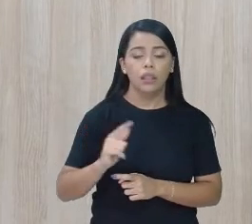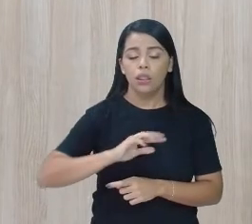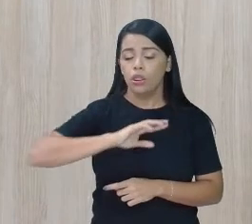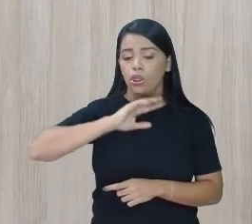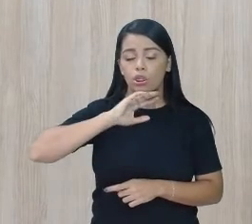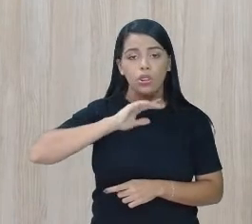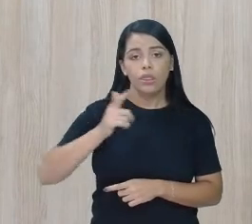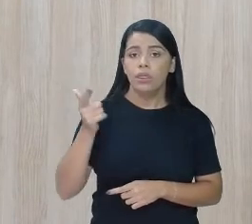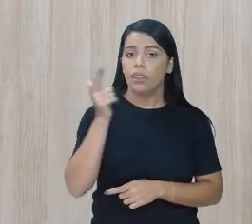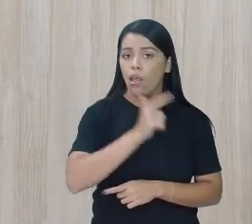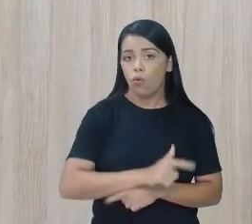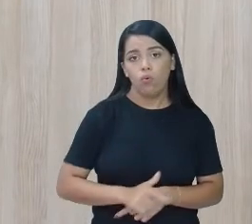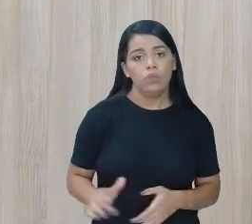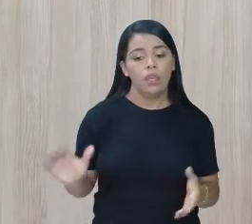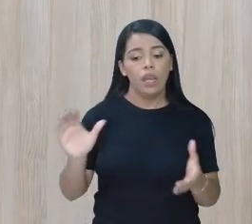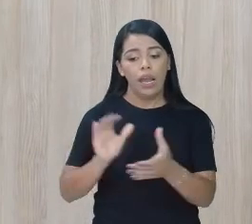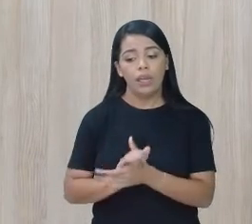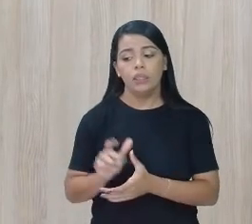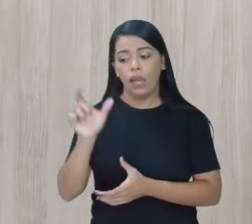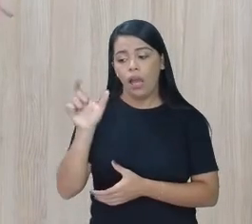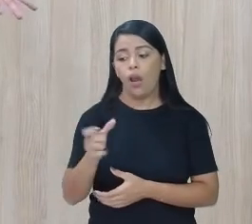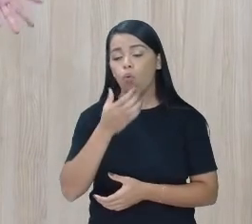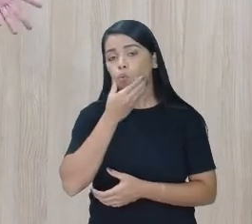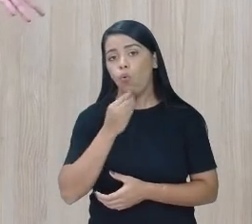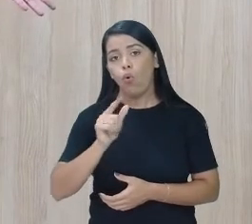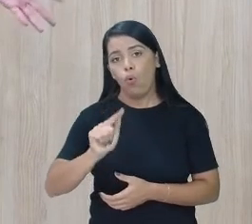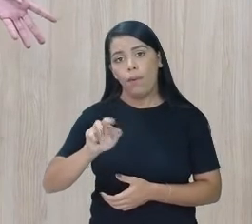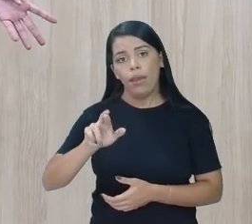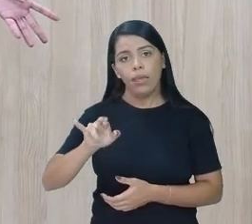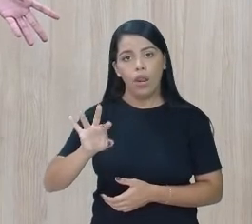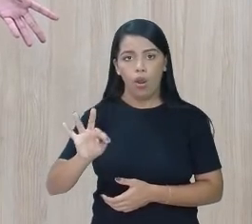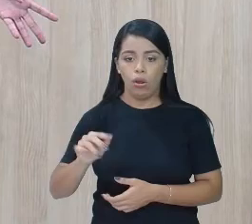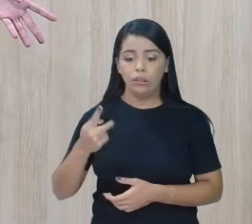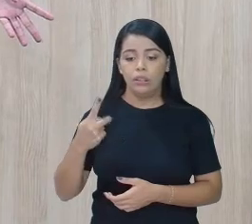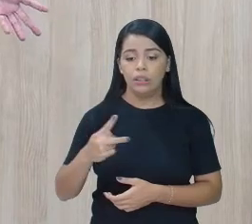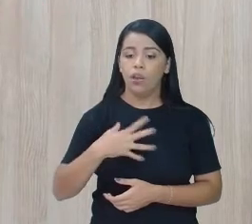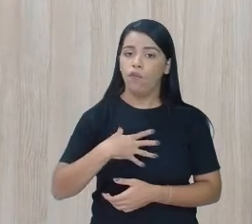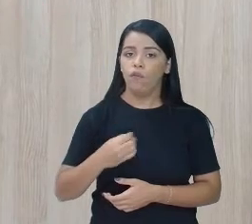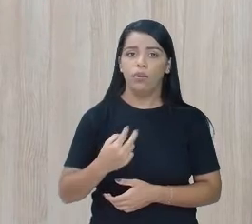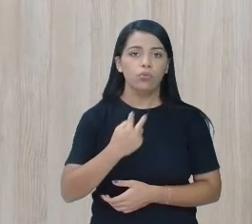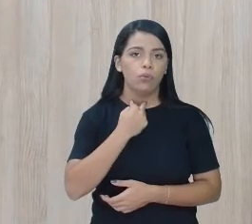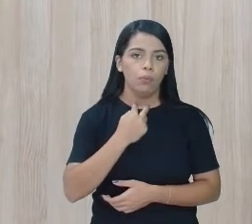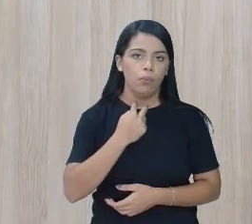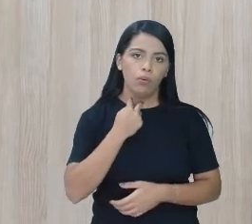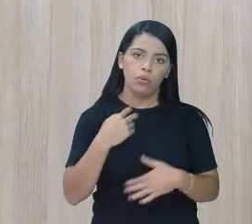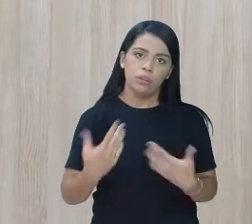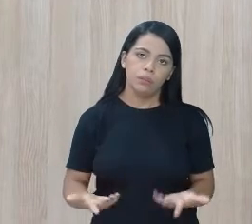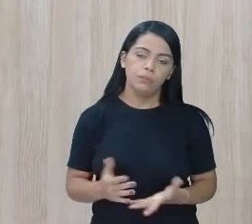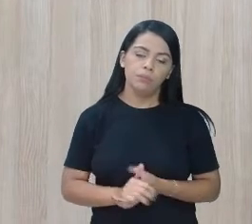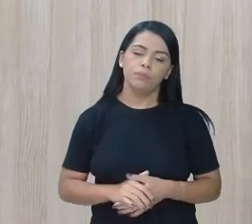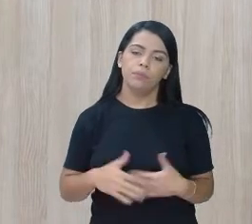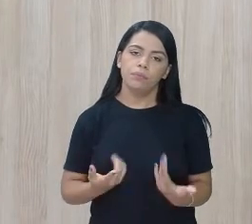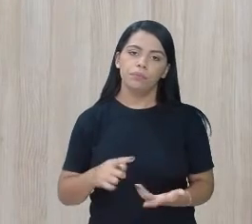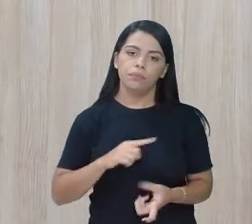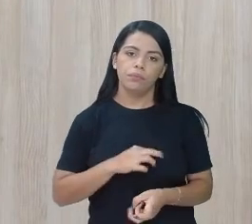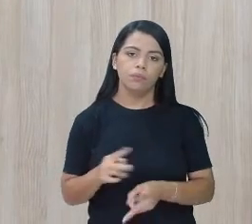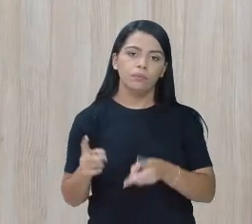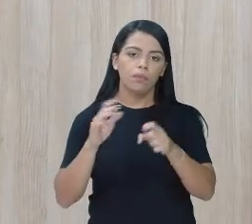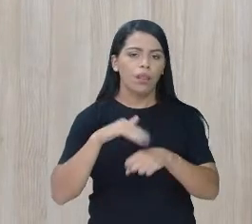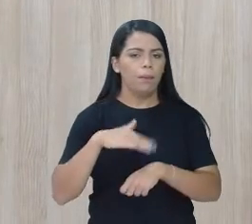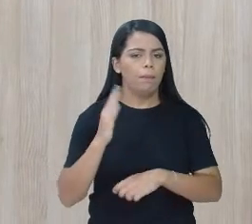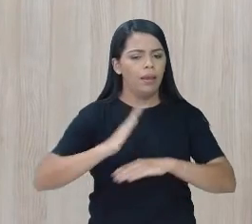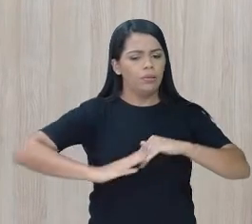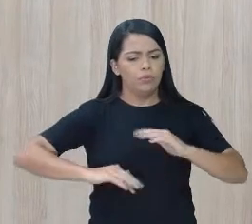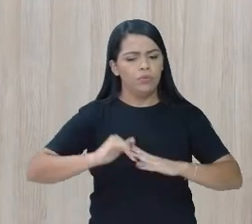griote, e o seu filho não poderá ser griote também. Então, a gente percebe que mais do que uma